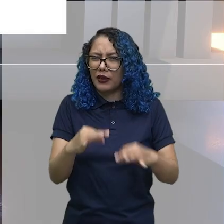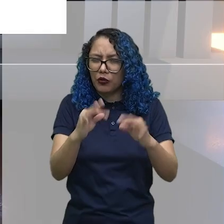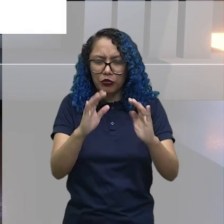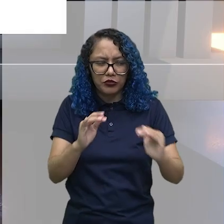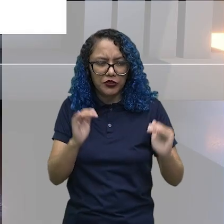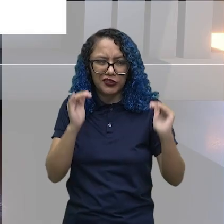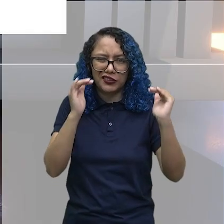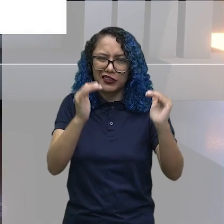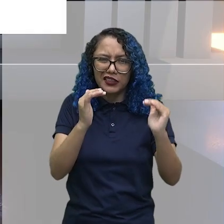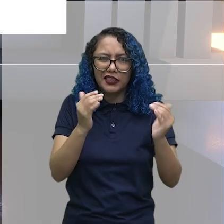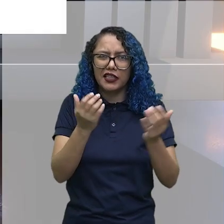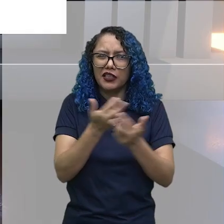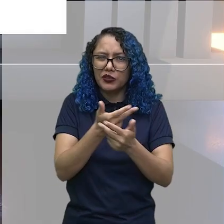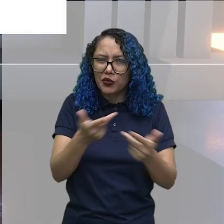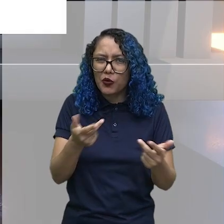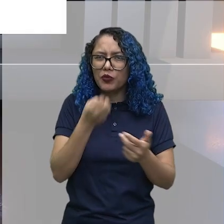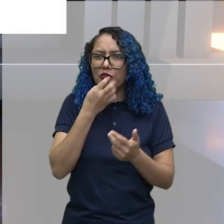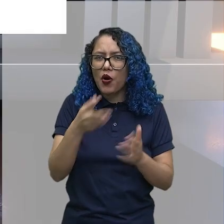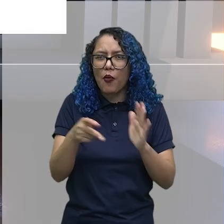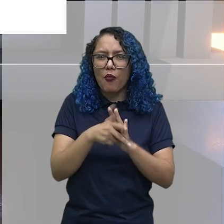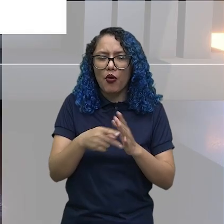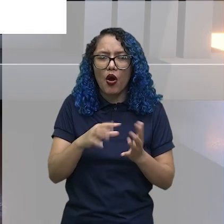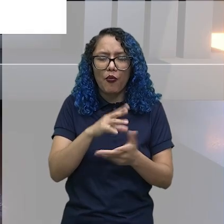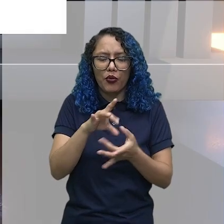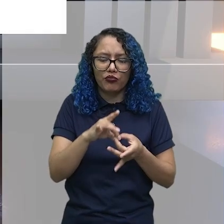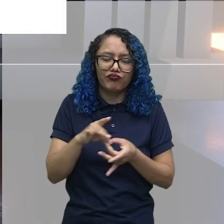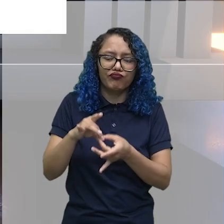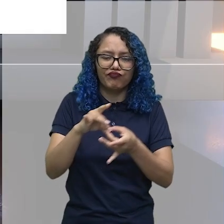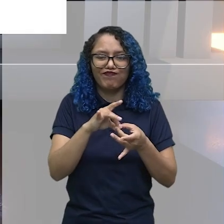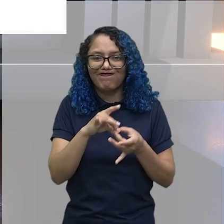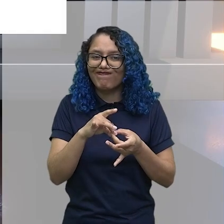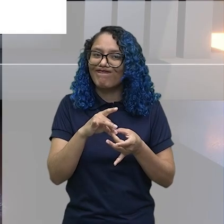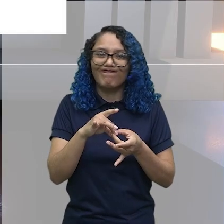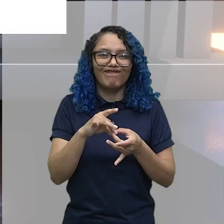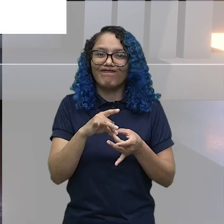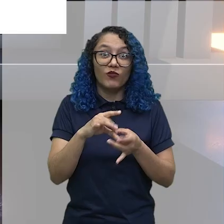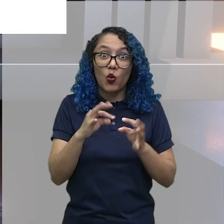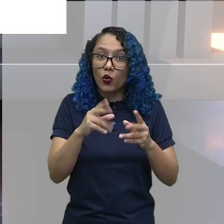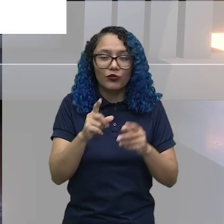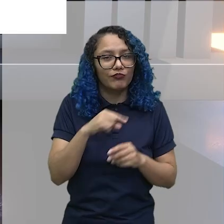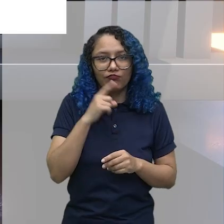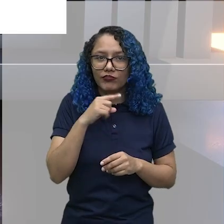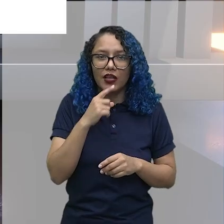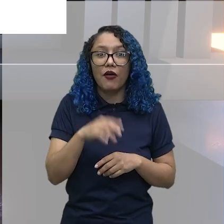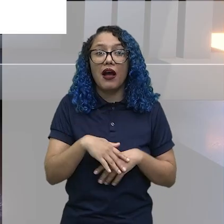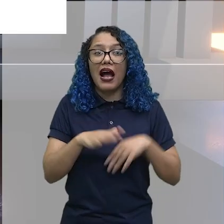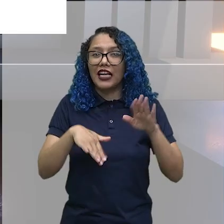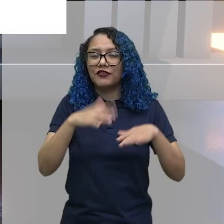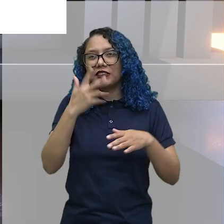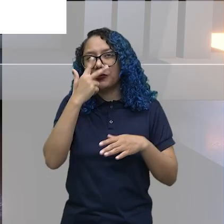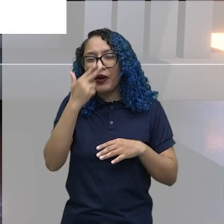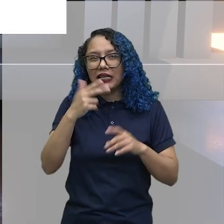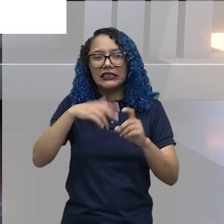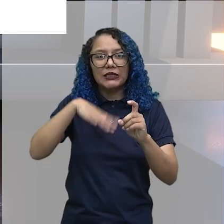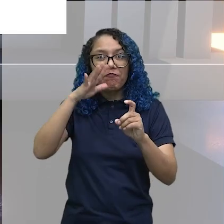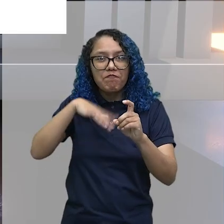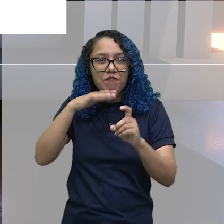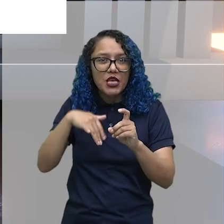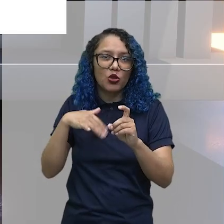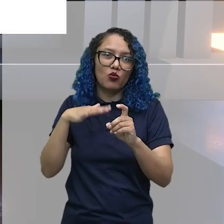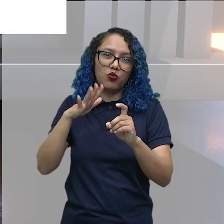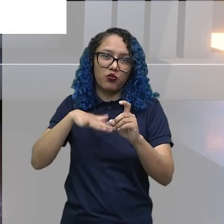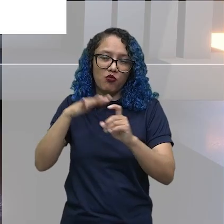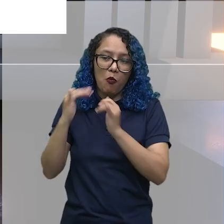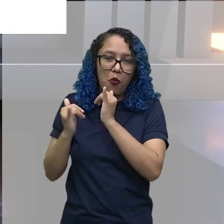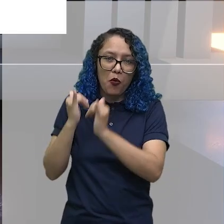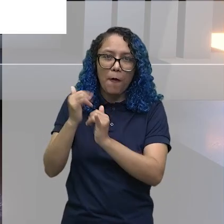proporcionados pela globalização. Por isso a gente costuma dizer que a globalização é uma fábula. Vende-se a ideia que ela é boa e acessível